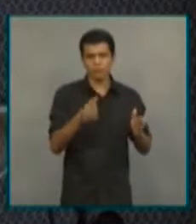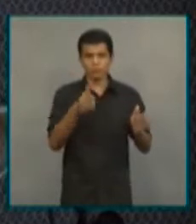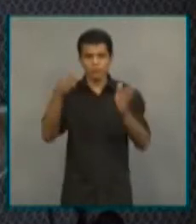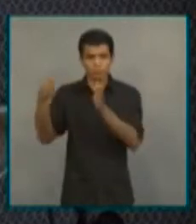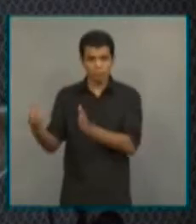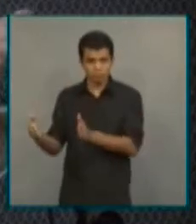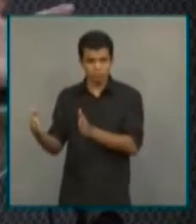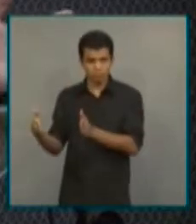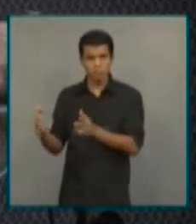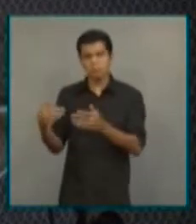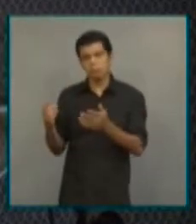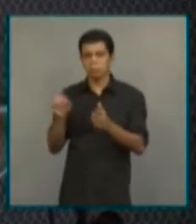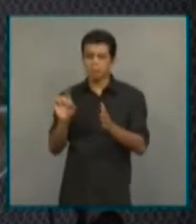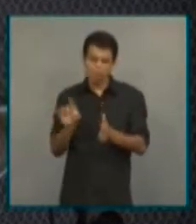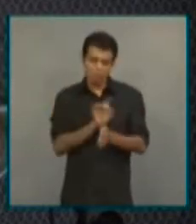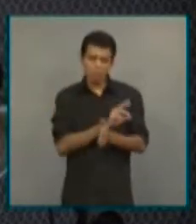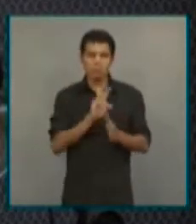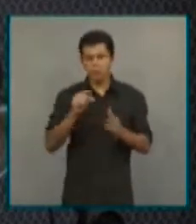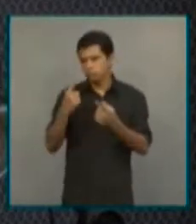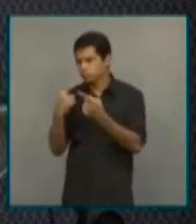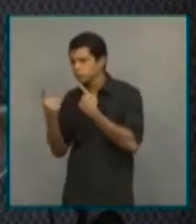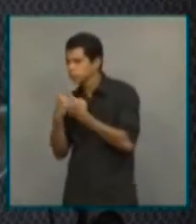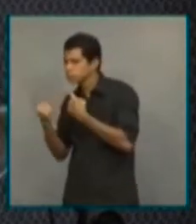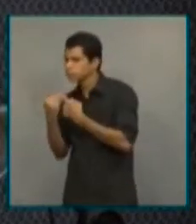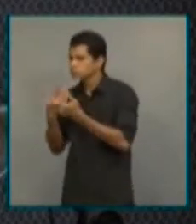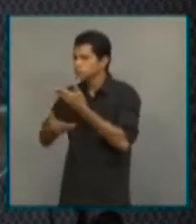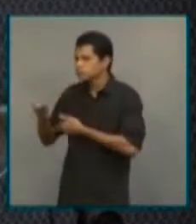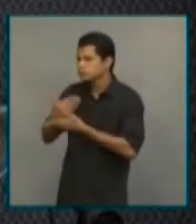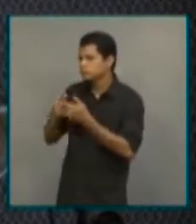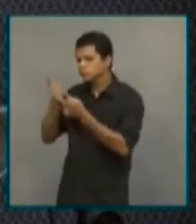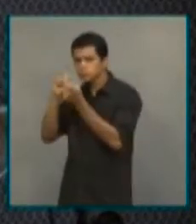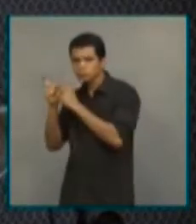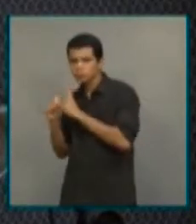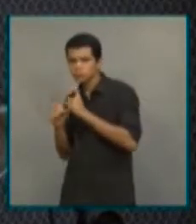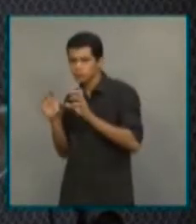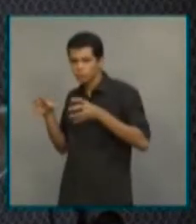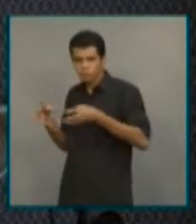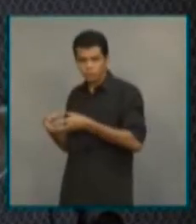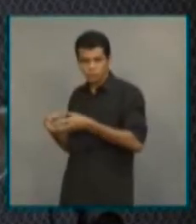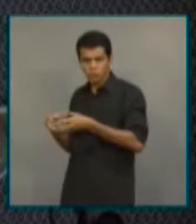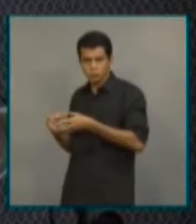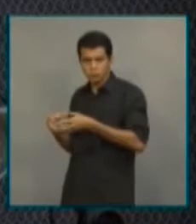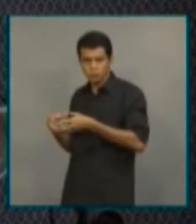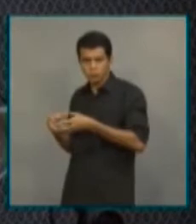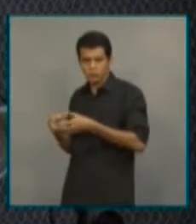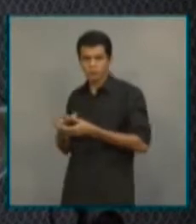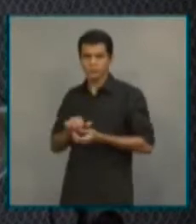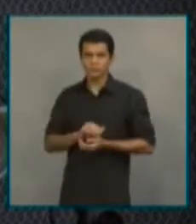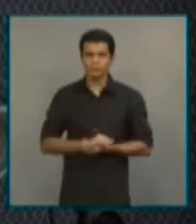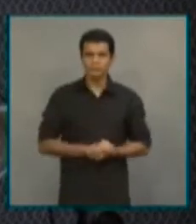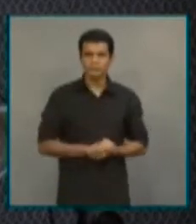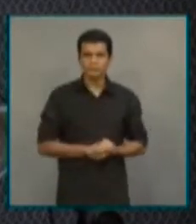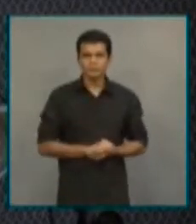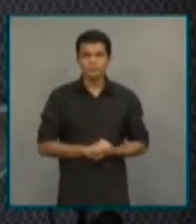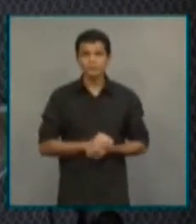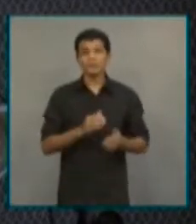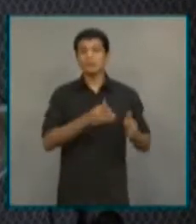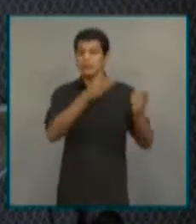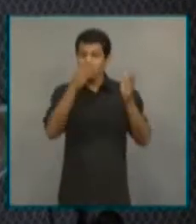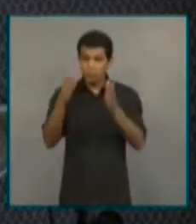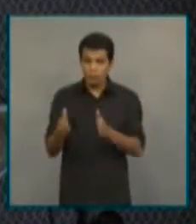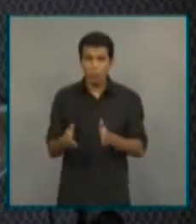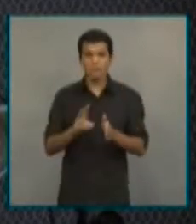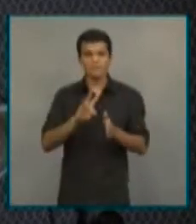seus assessores neste tempo. 5 minutos. Já no segundo bloco, o mediador sorteará o nome do candidato e de um